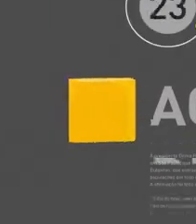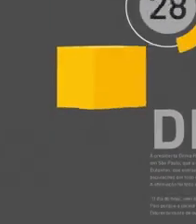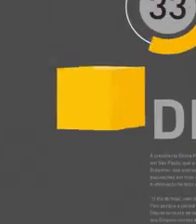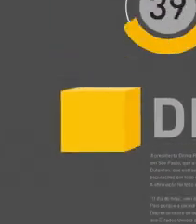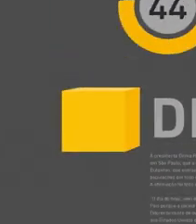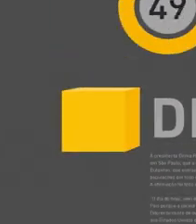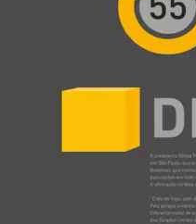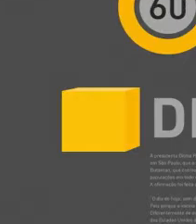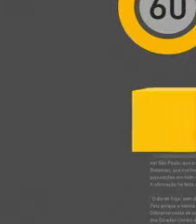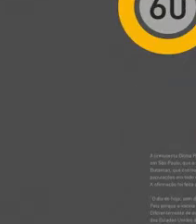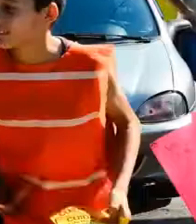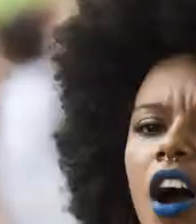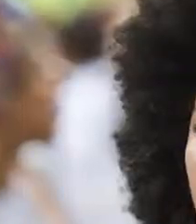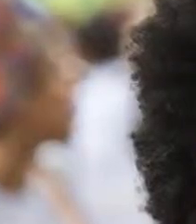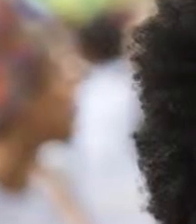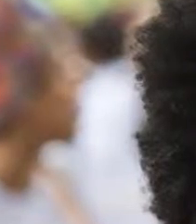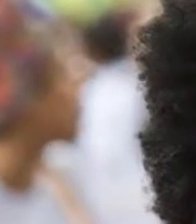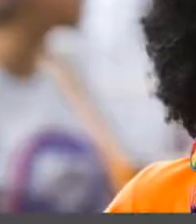o